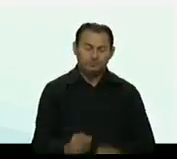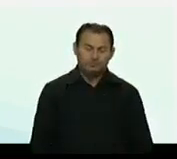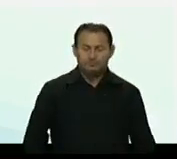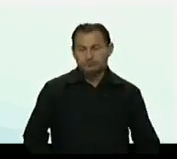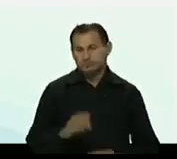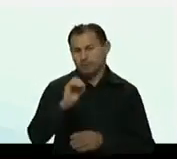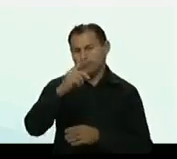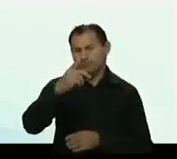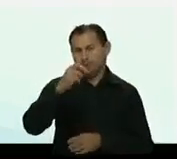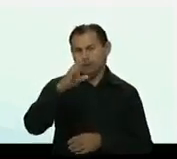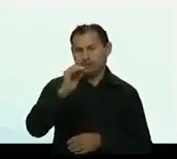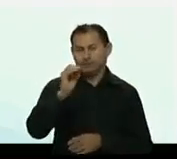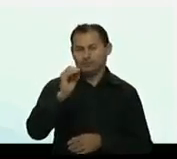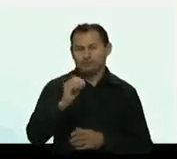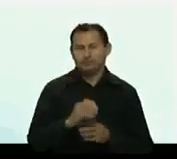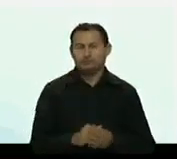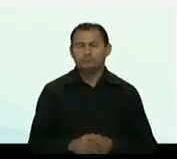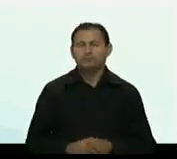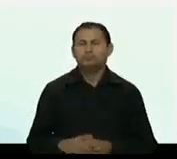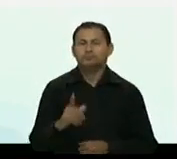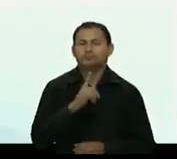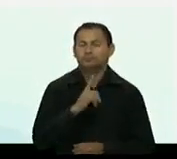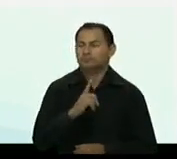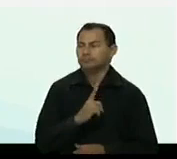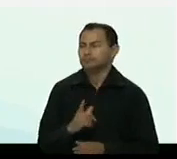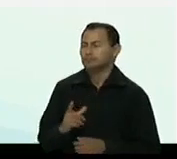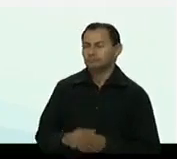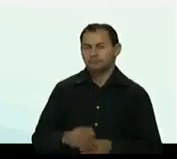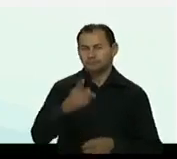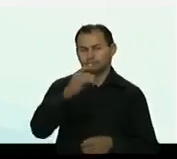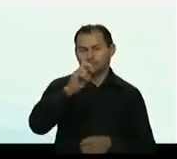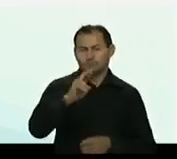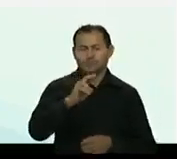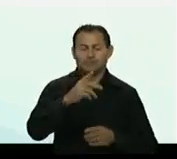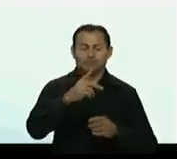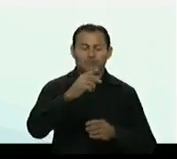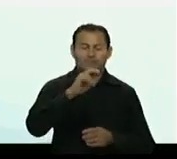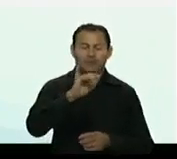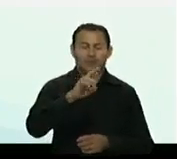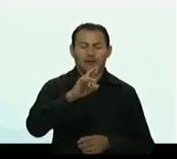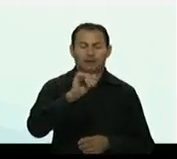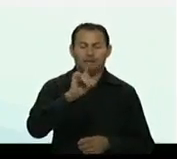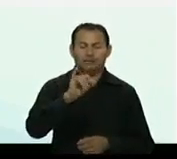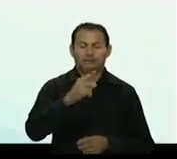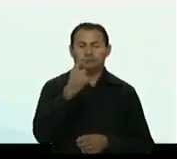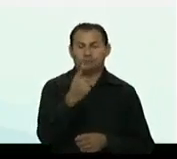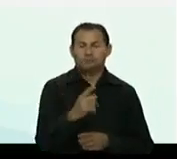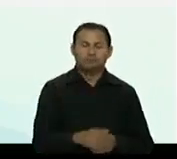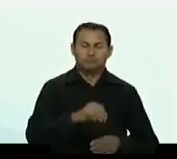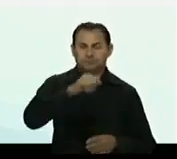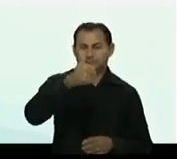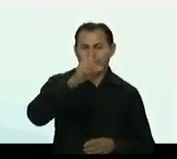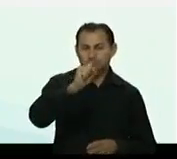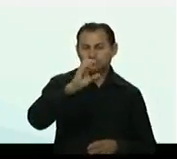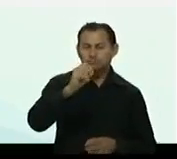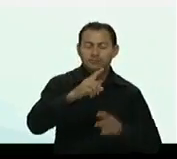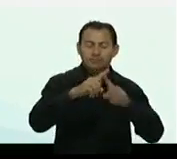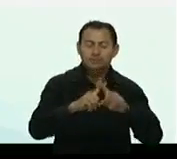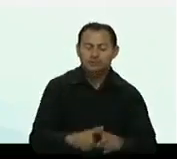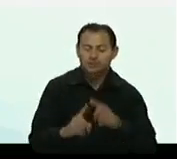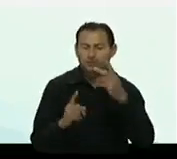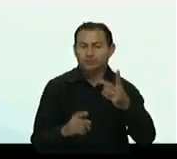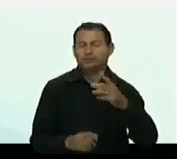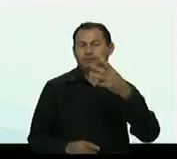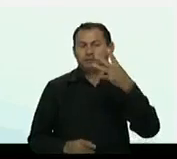a operação, teremos que π radiano com π radiano dá 1, 180 vezes 2